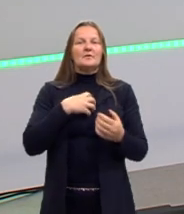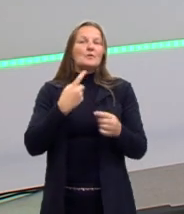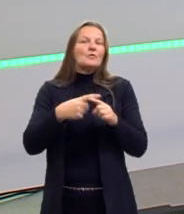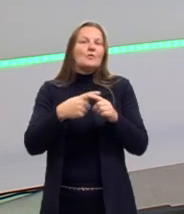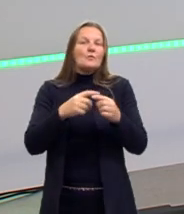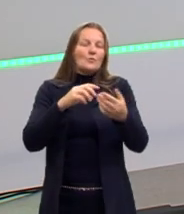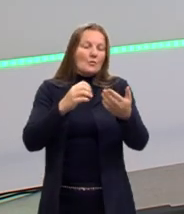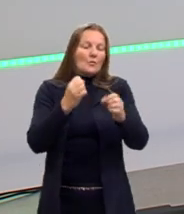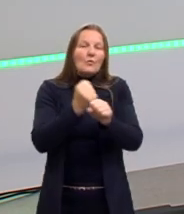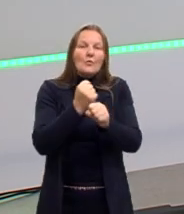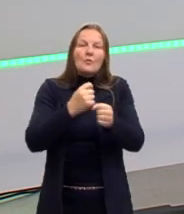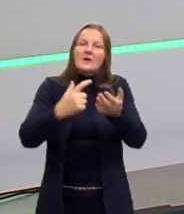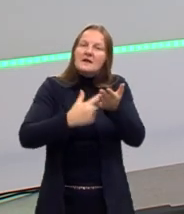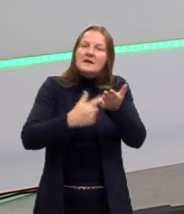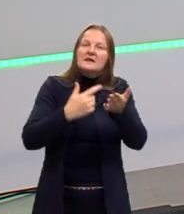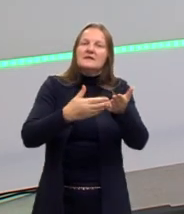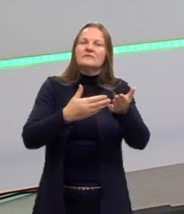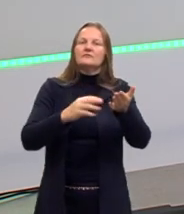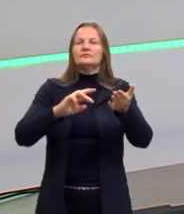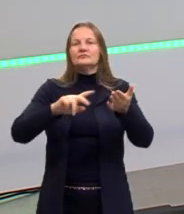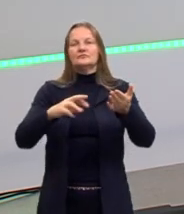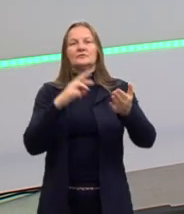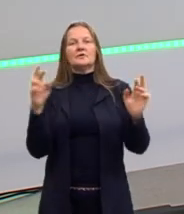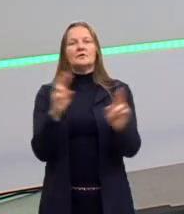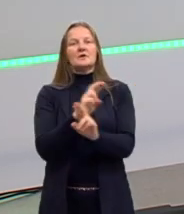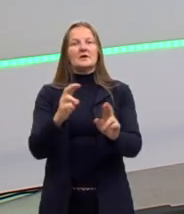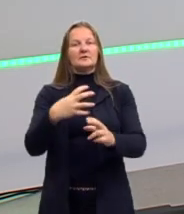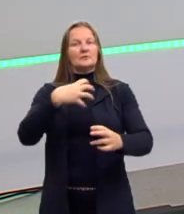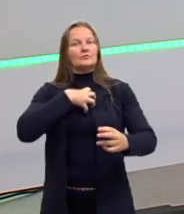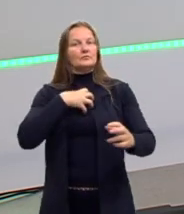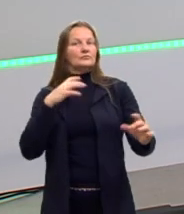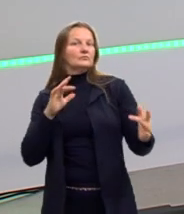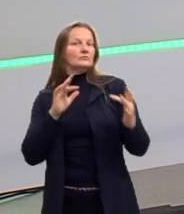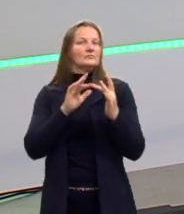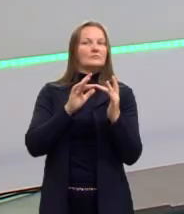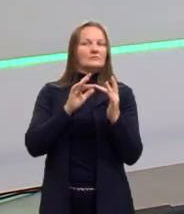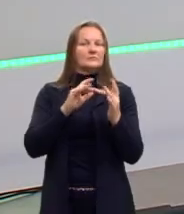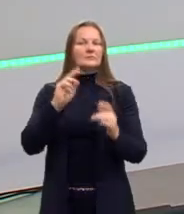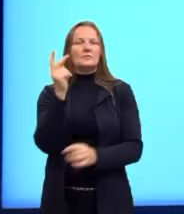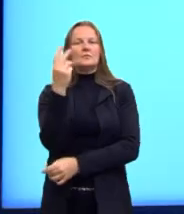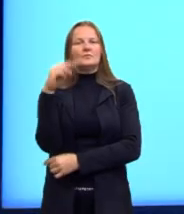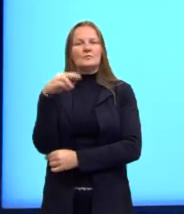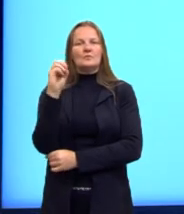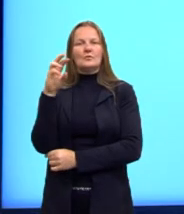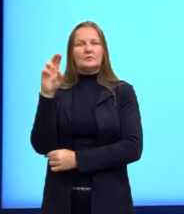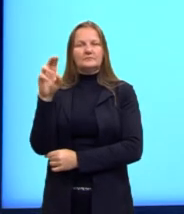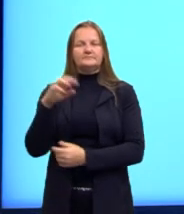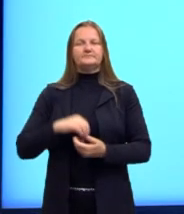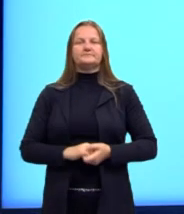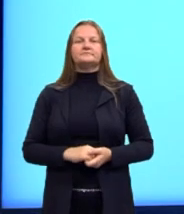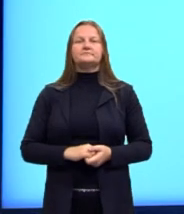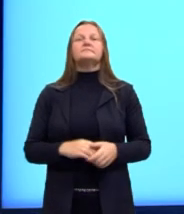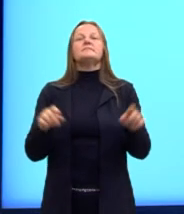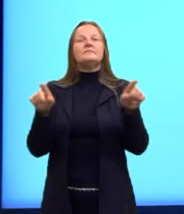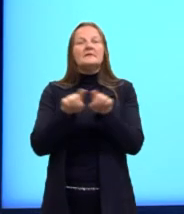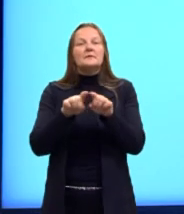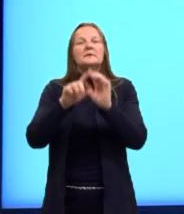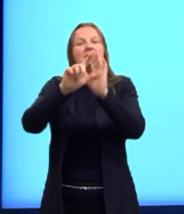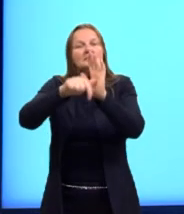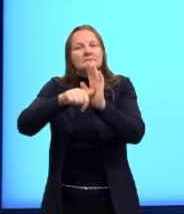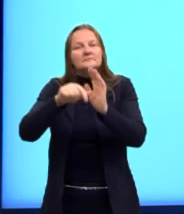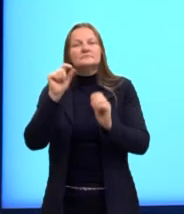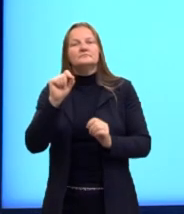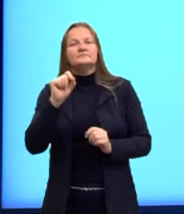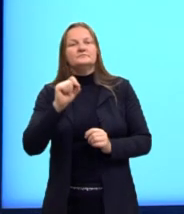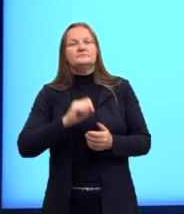que essa obra vai ter com relação ao nosso humor e depois a gente chega então